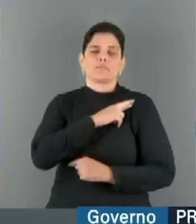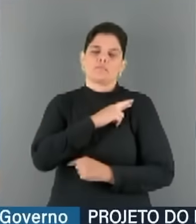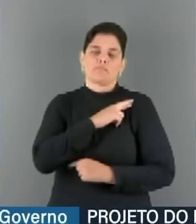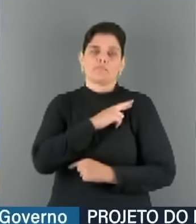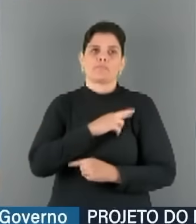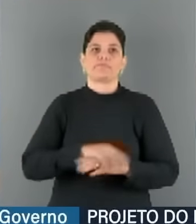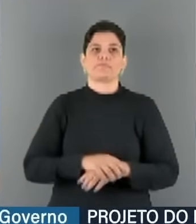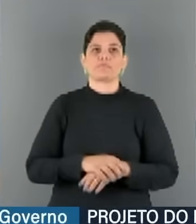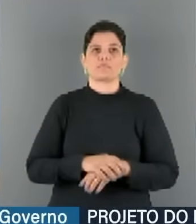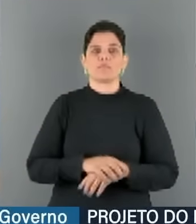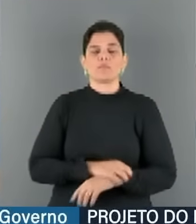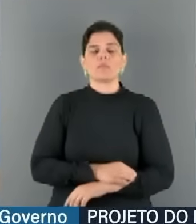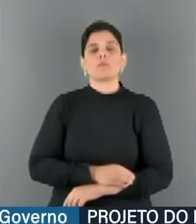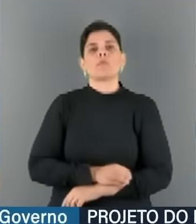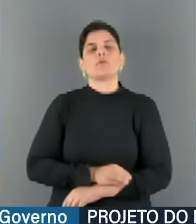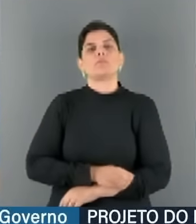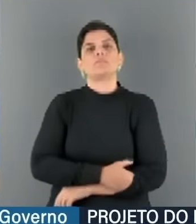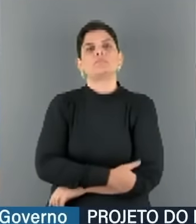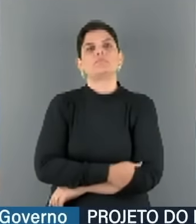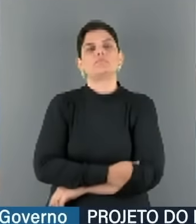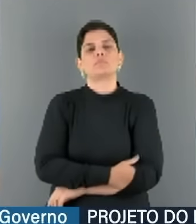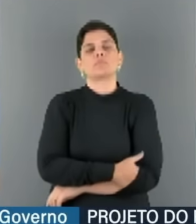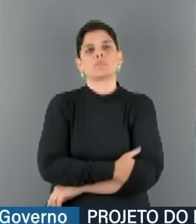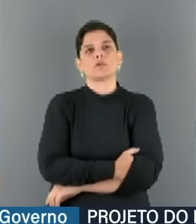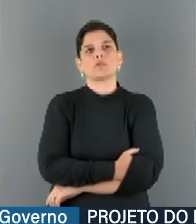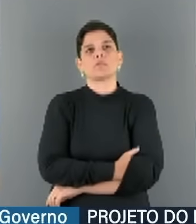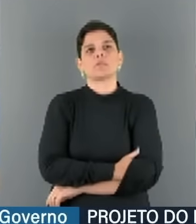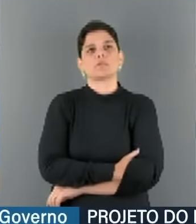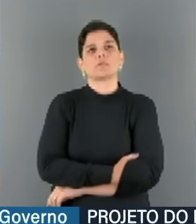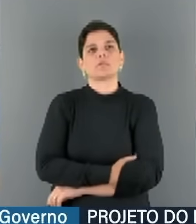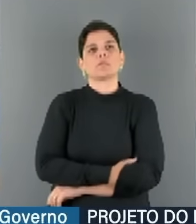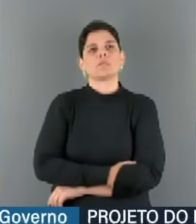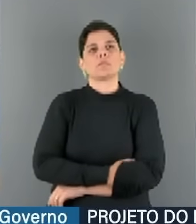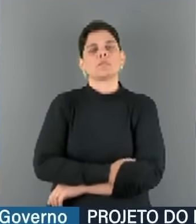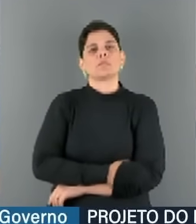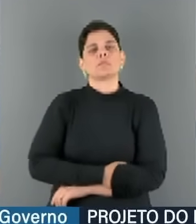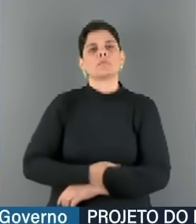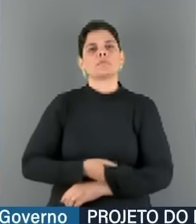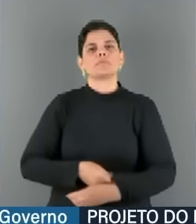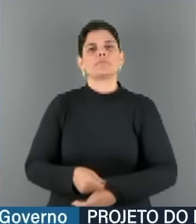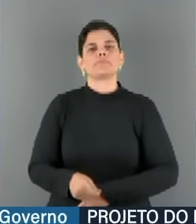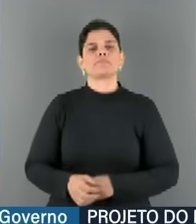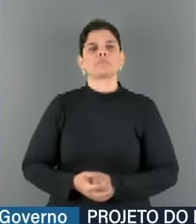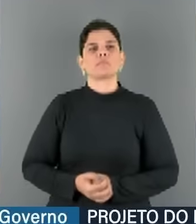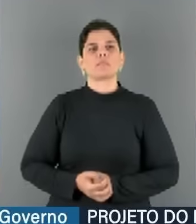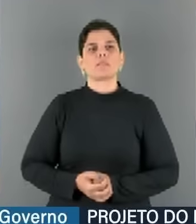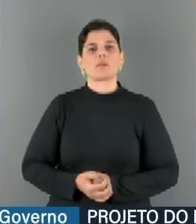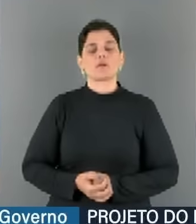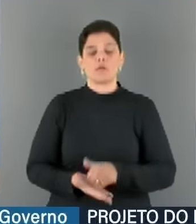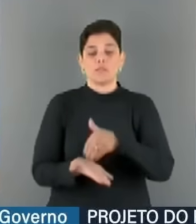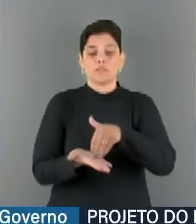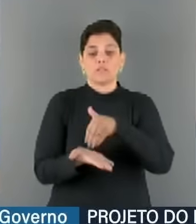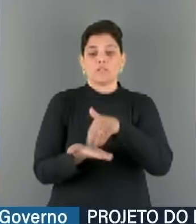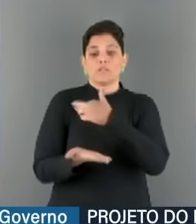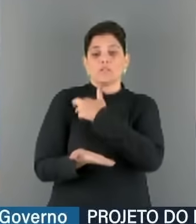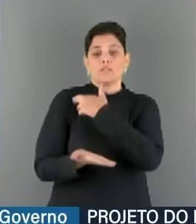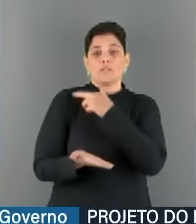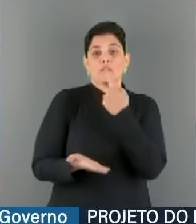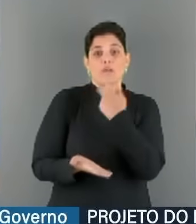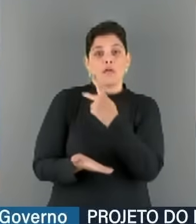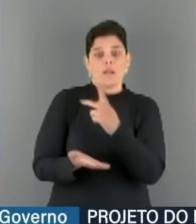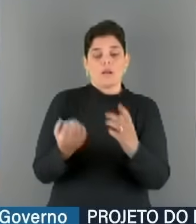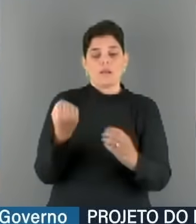Depois de acionado, quem pede a tropa é a Secretaria de Segurança Presidencial, e na Secretaria de